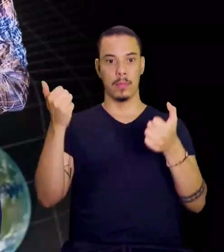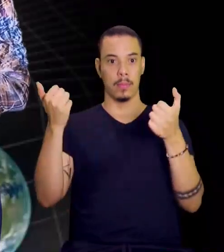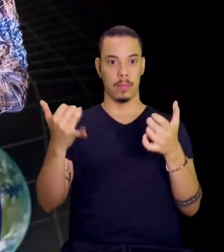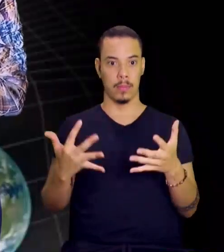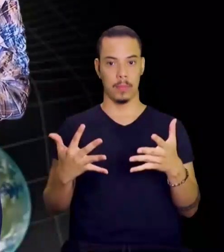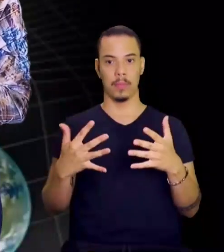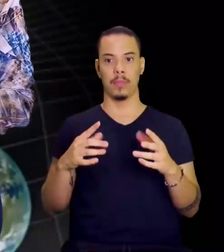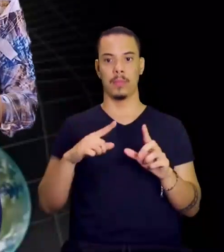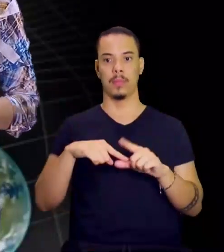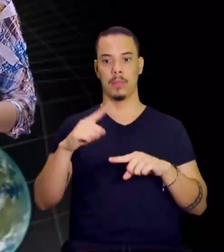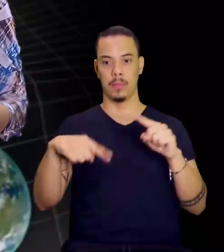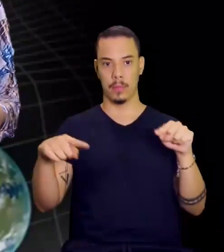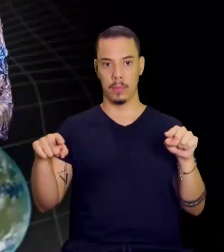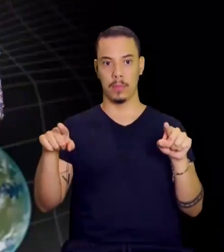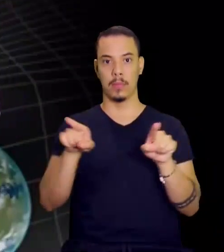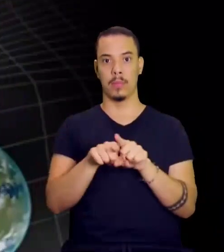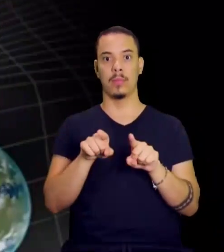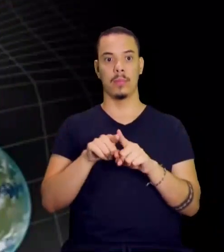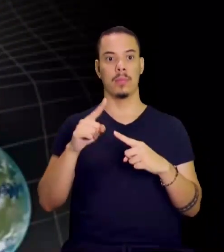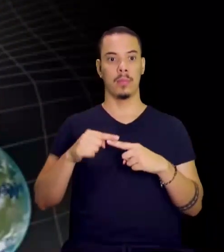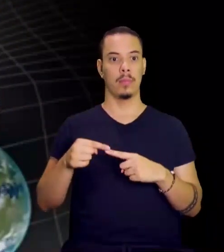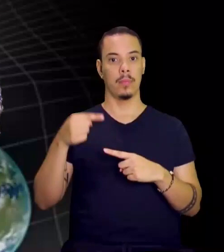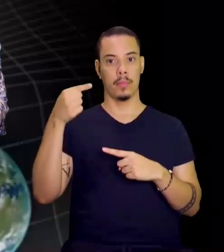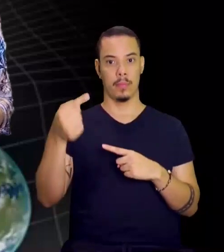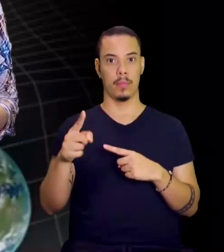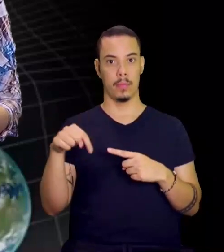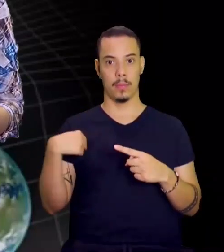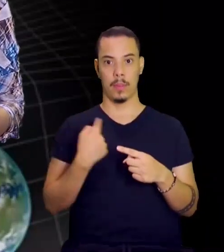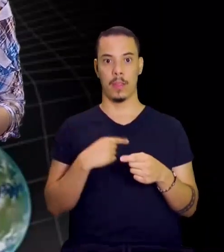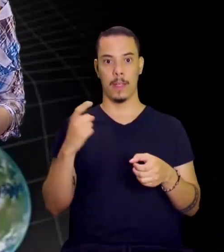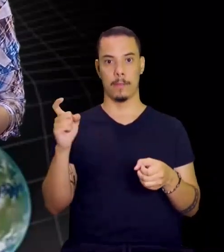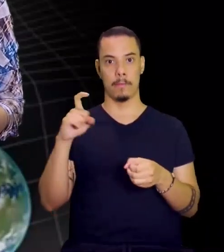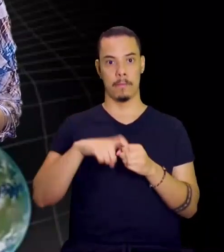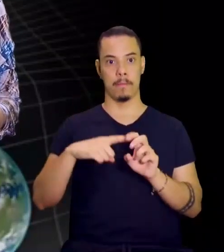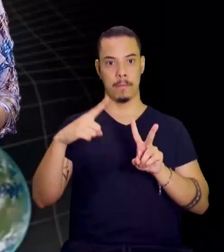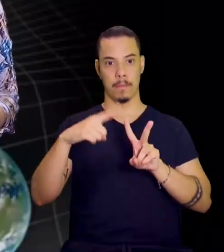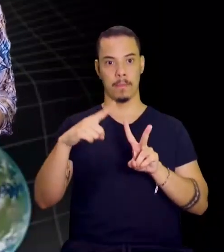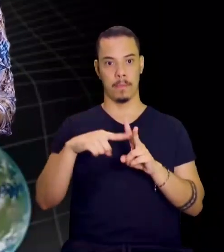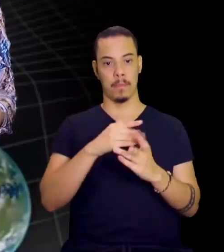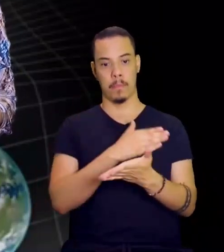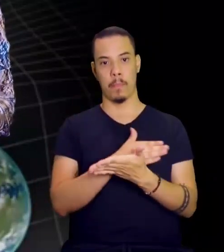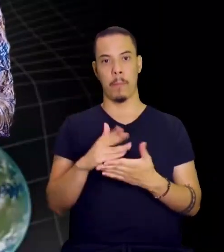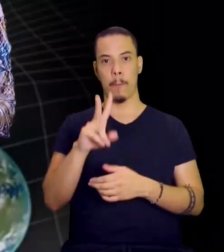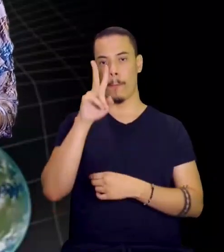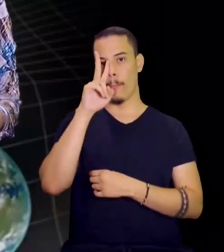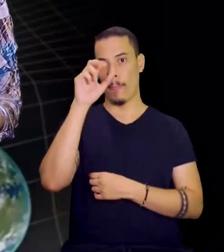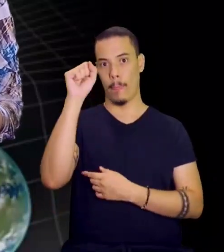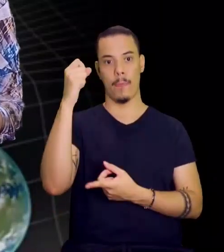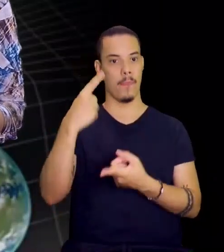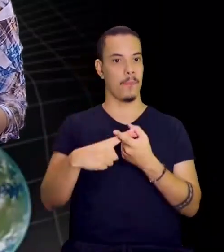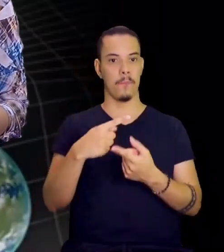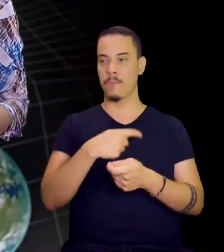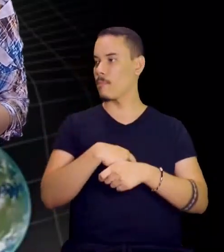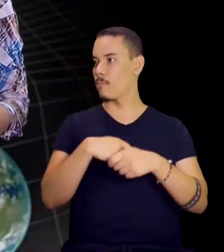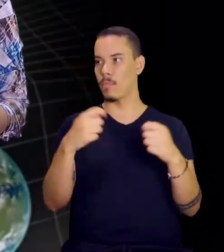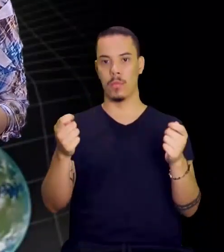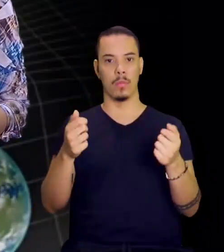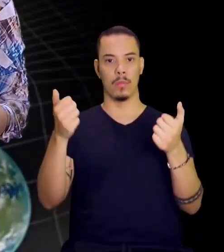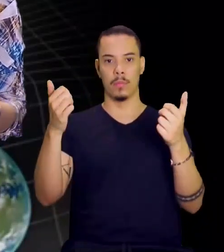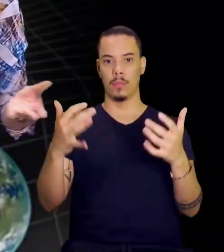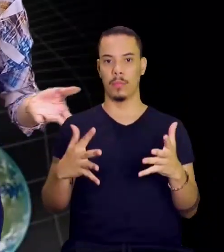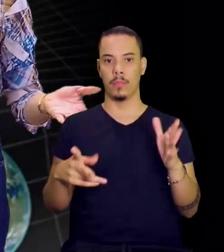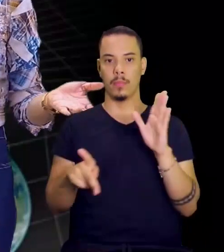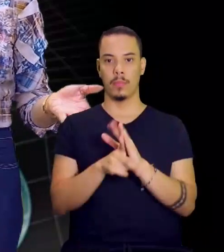escalares, movimento uniforme, depois nós voltamos com vetores para começar com força, né? Porque força não dá para trabalhar